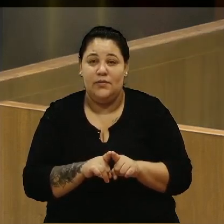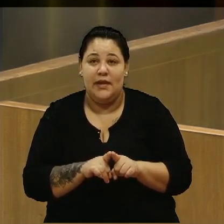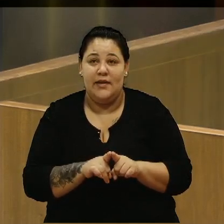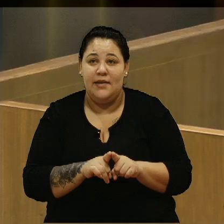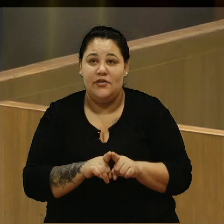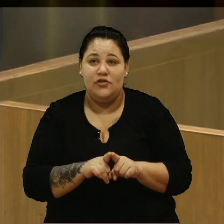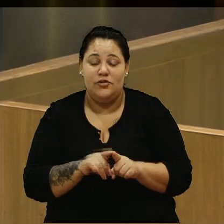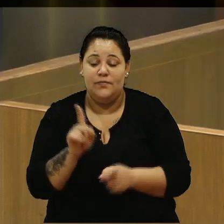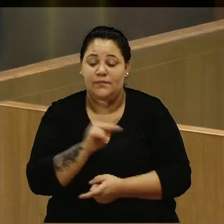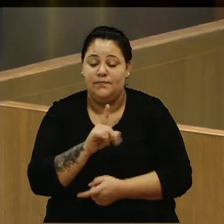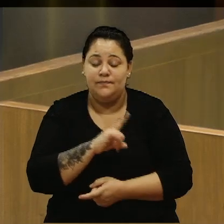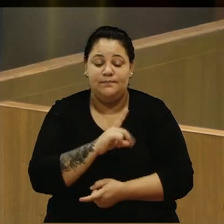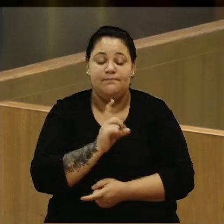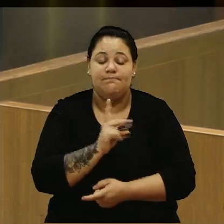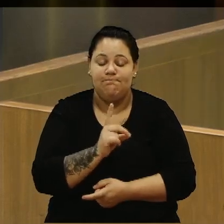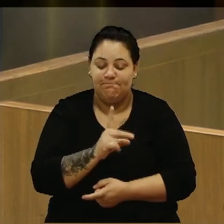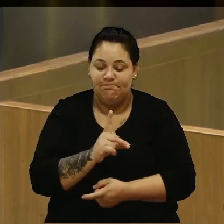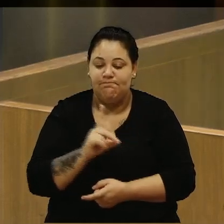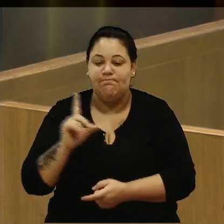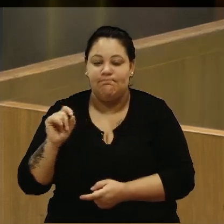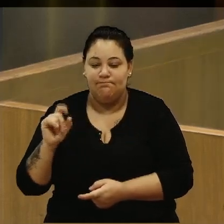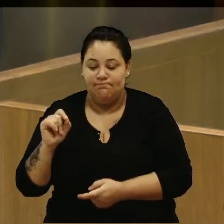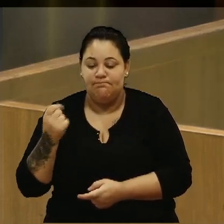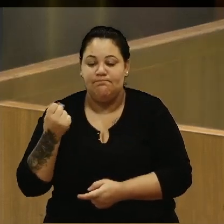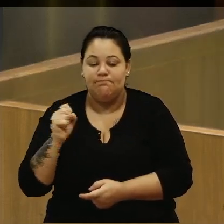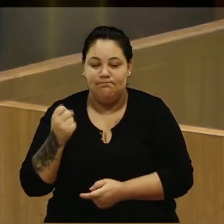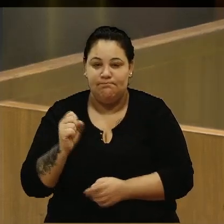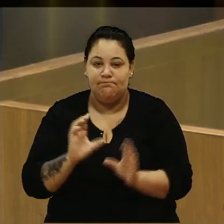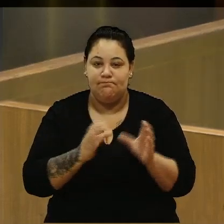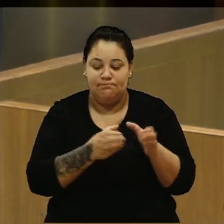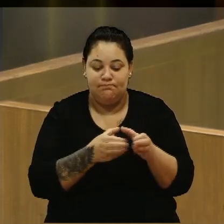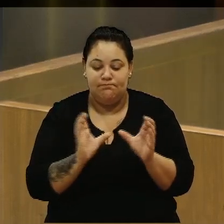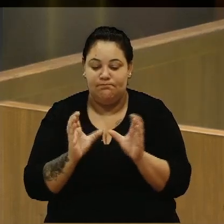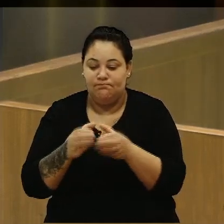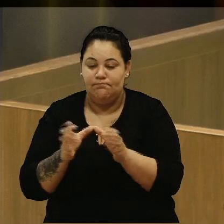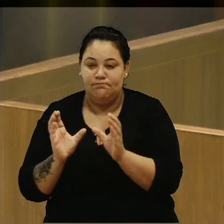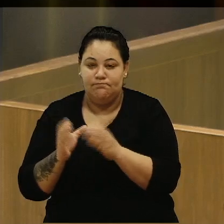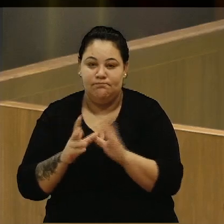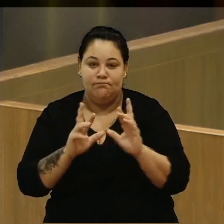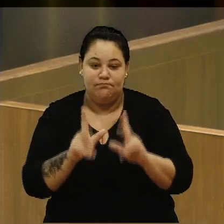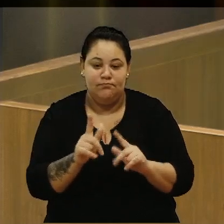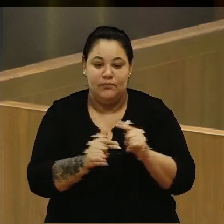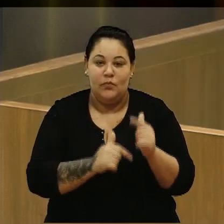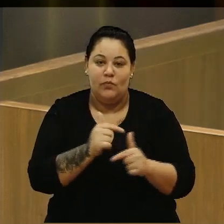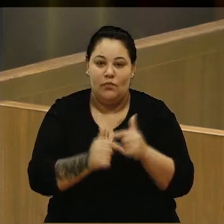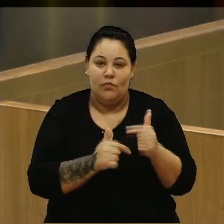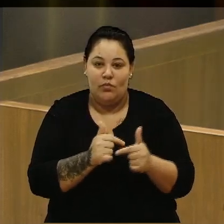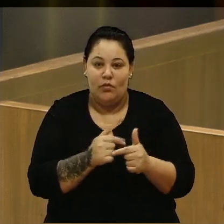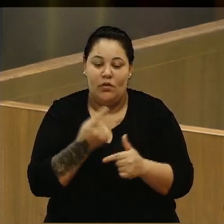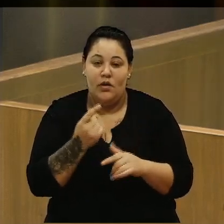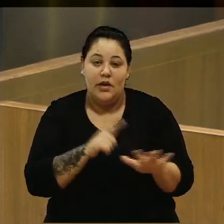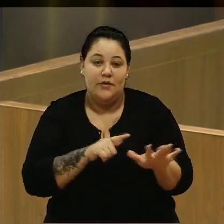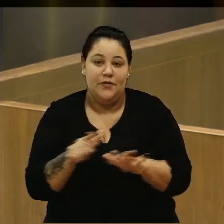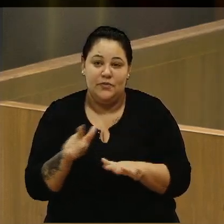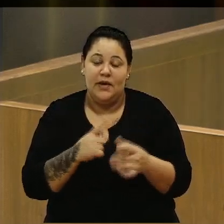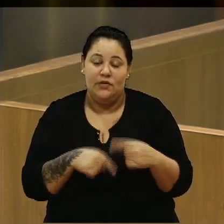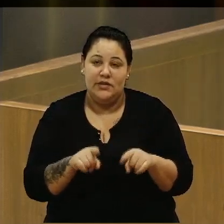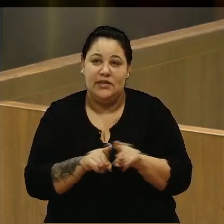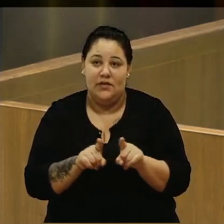12, 10, 8 turmas diferentes para trabalhar durante uma semana, que às vezes tem